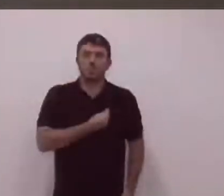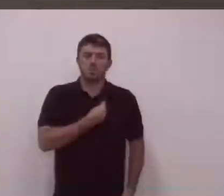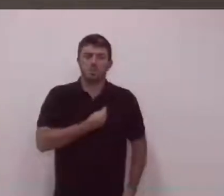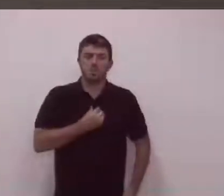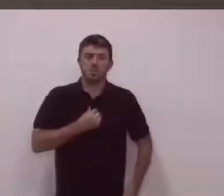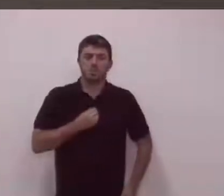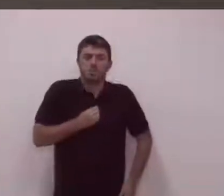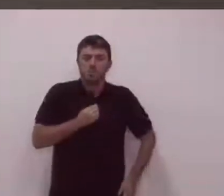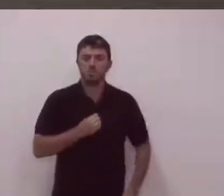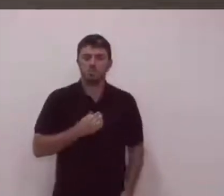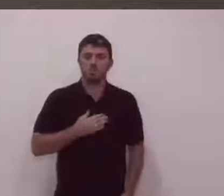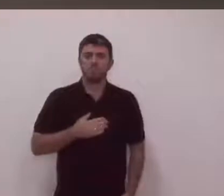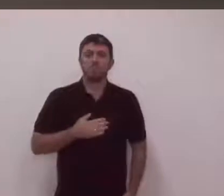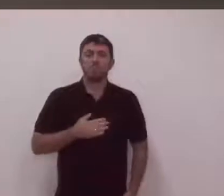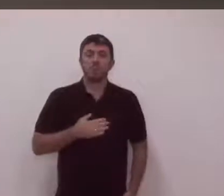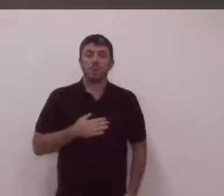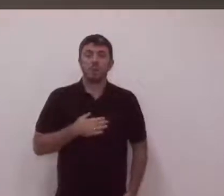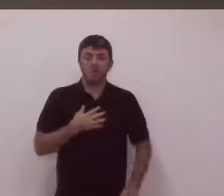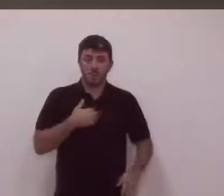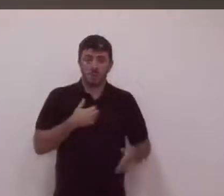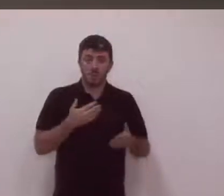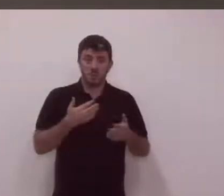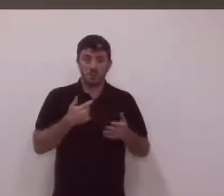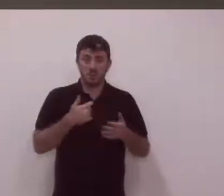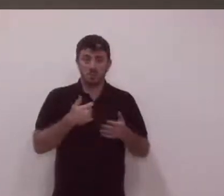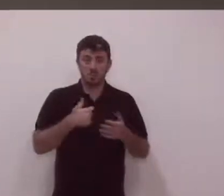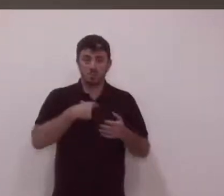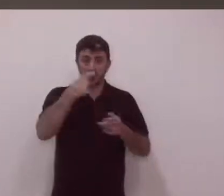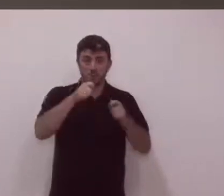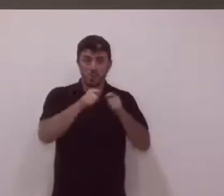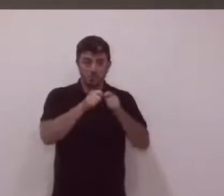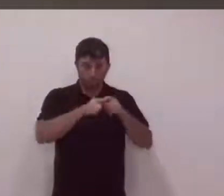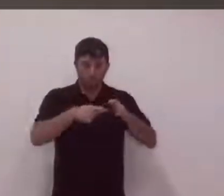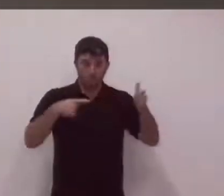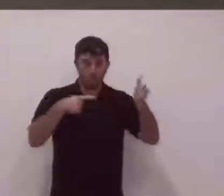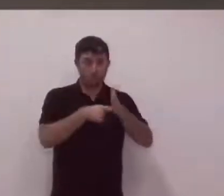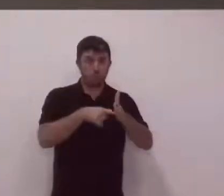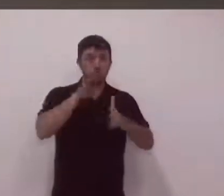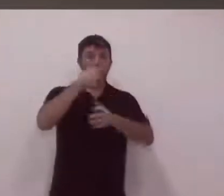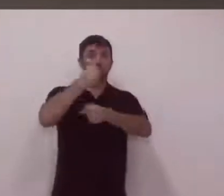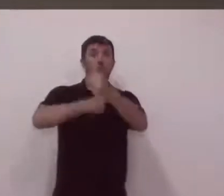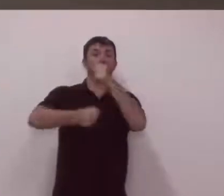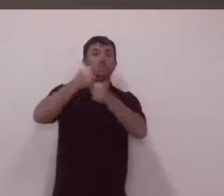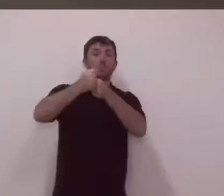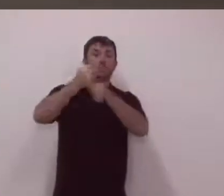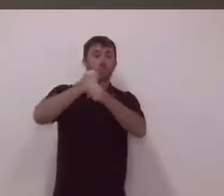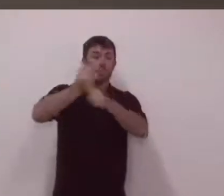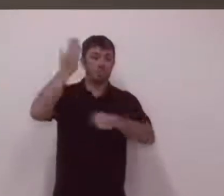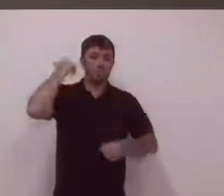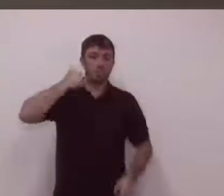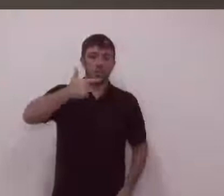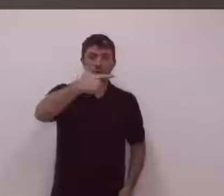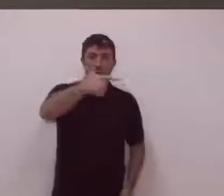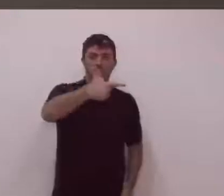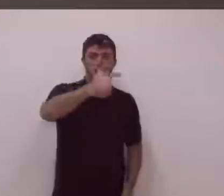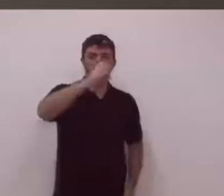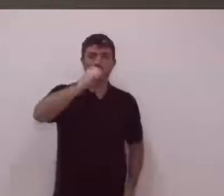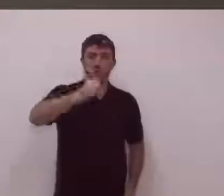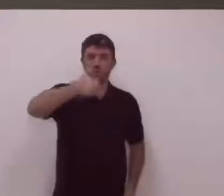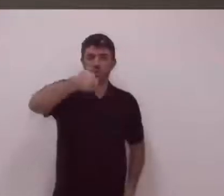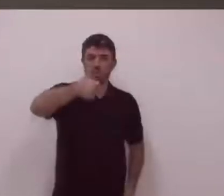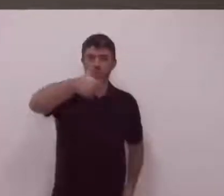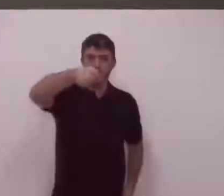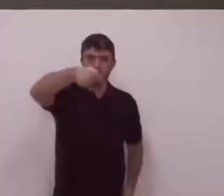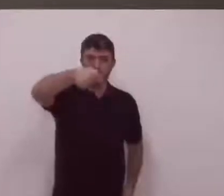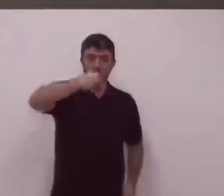eu entrei com essa denúncia em 2017 em 2017 eu trouxe até